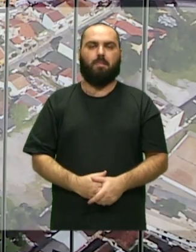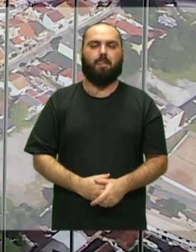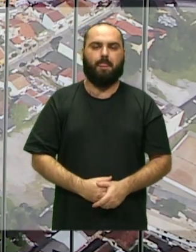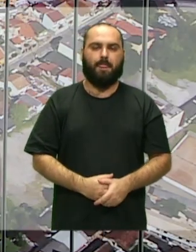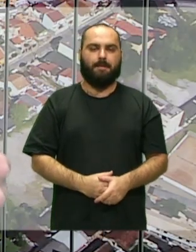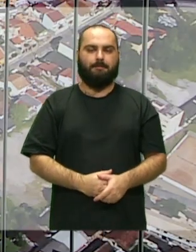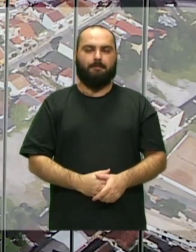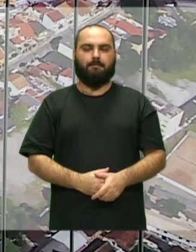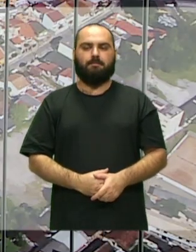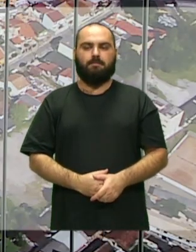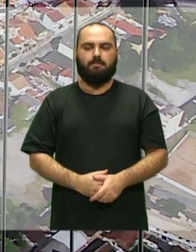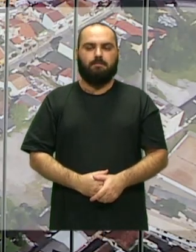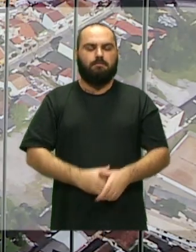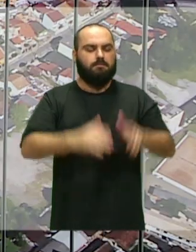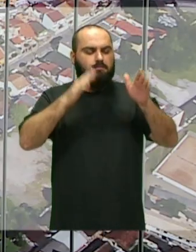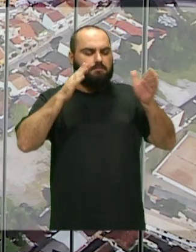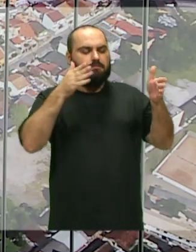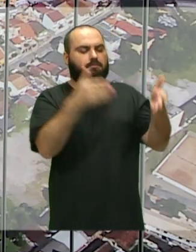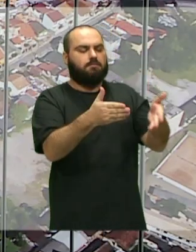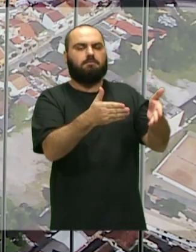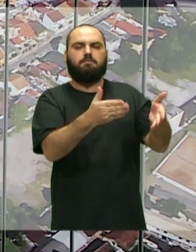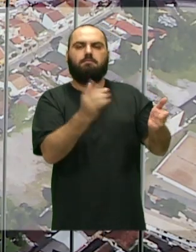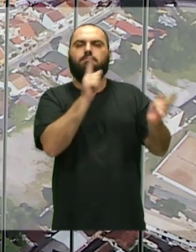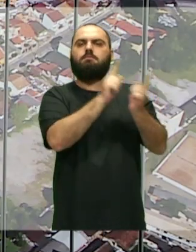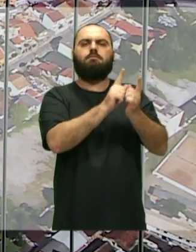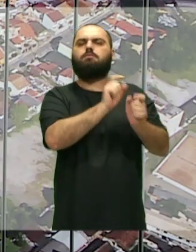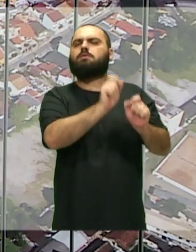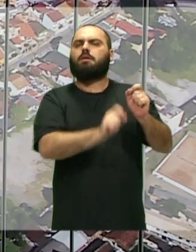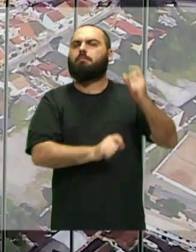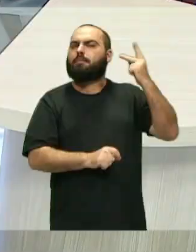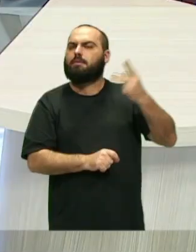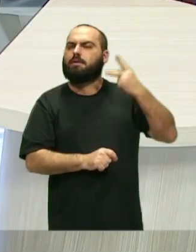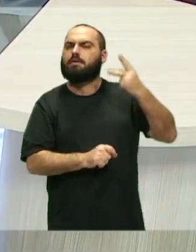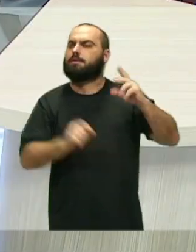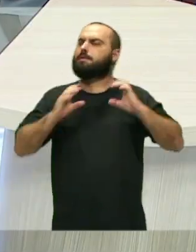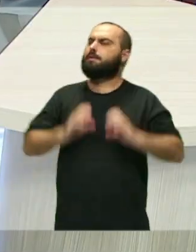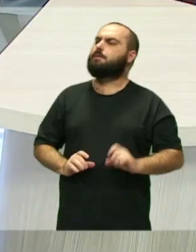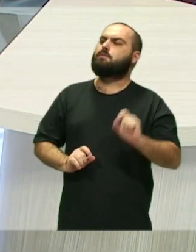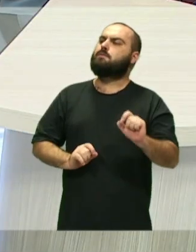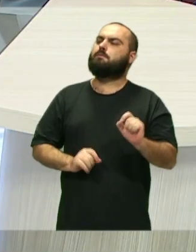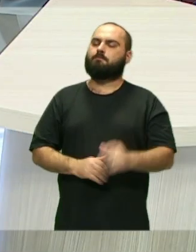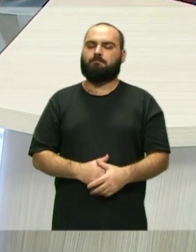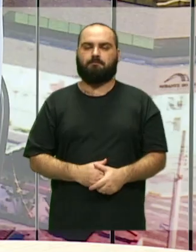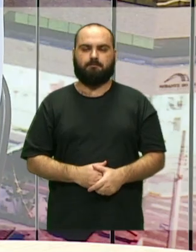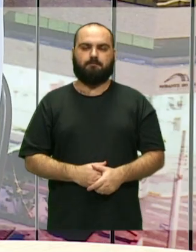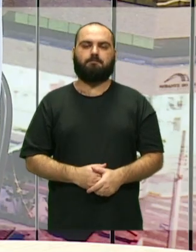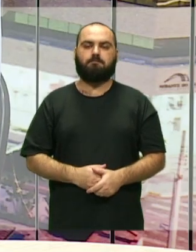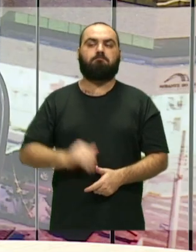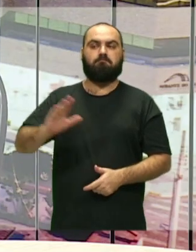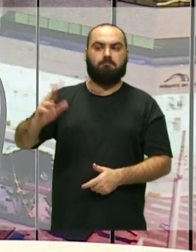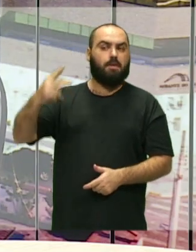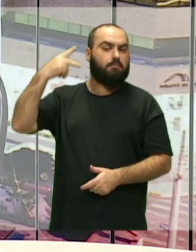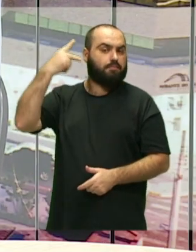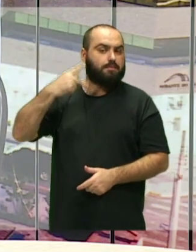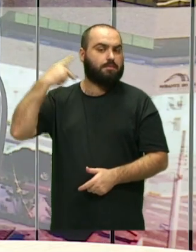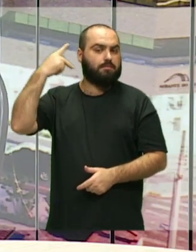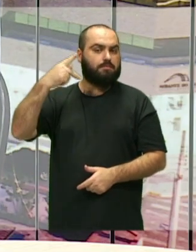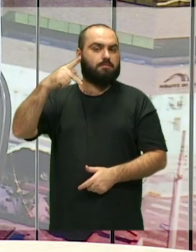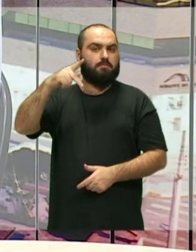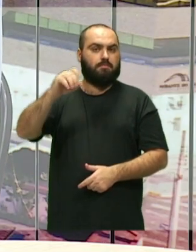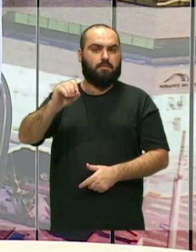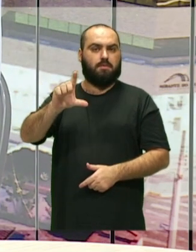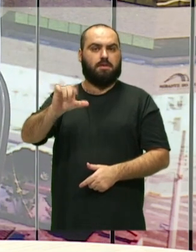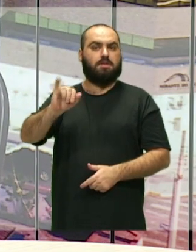foco dessa Gama de atendimentos cidadania política Qual que é o objetivo exato a política ela existe a política